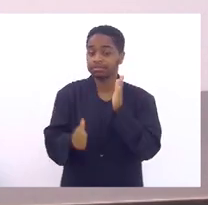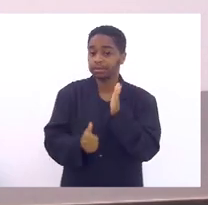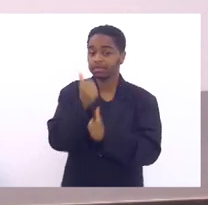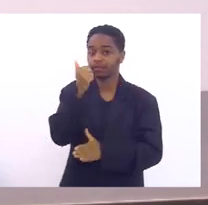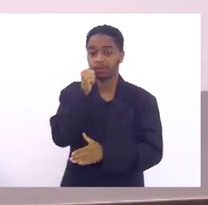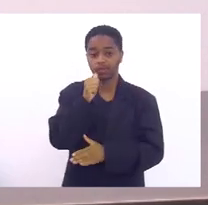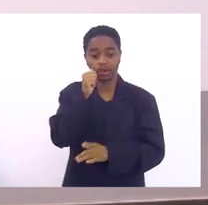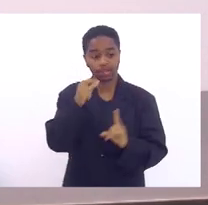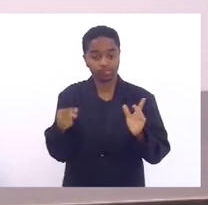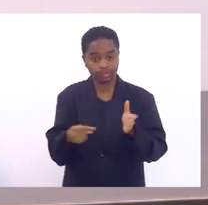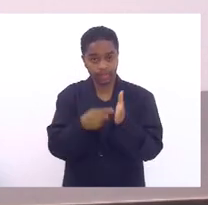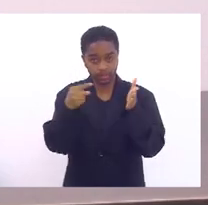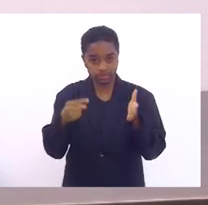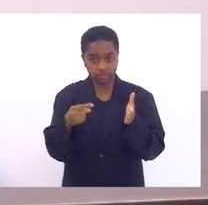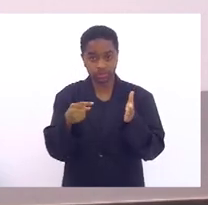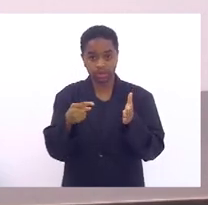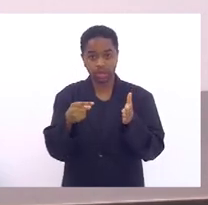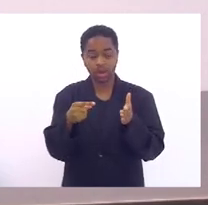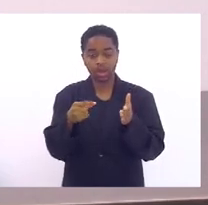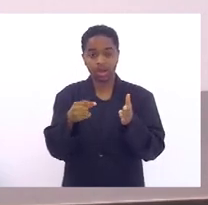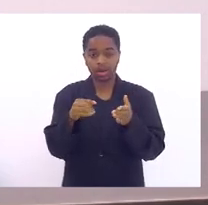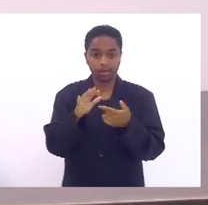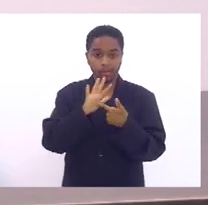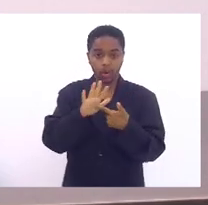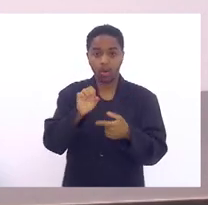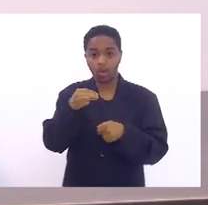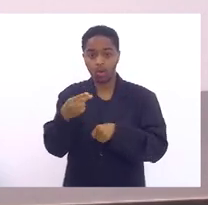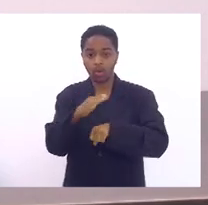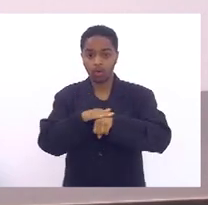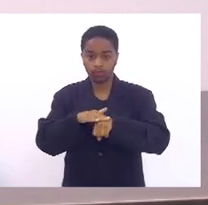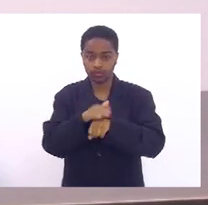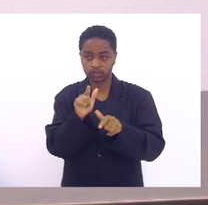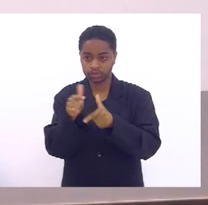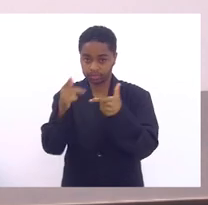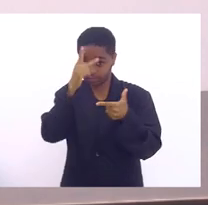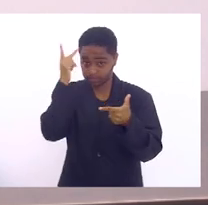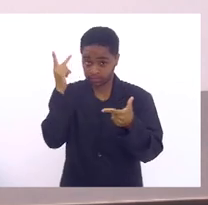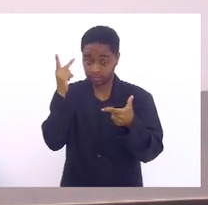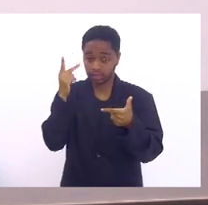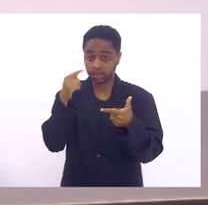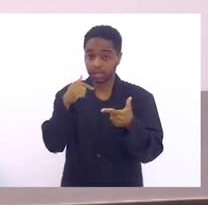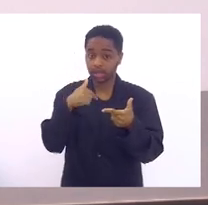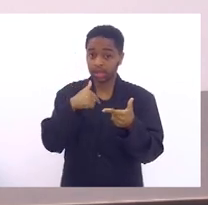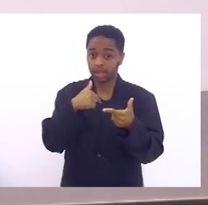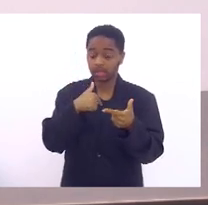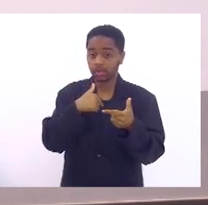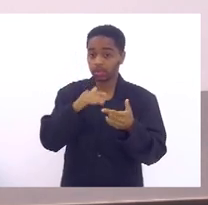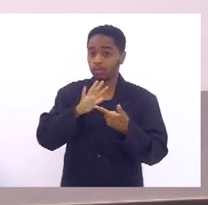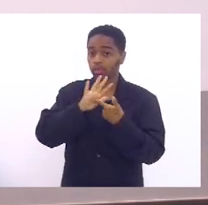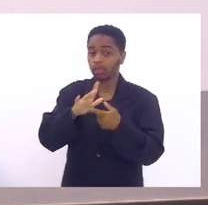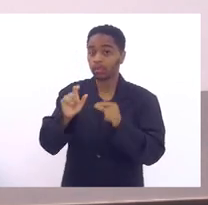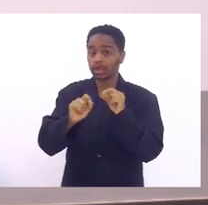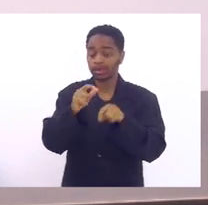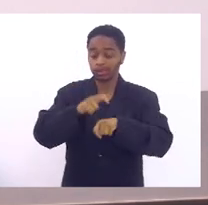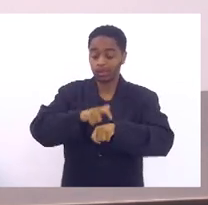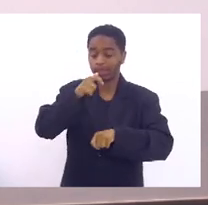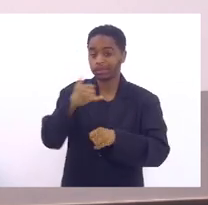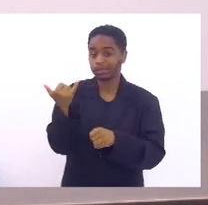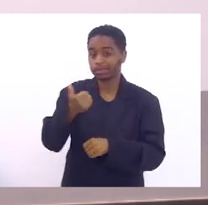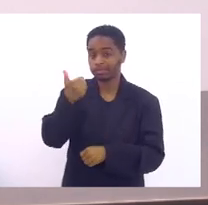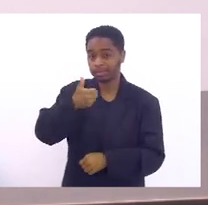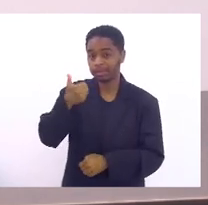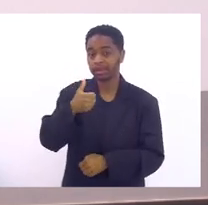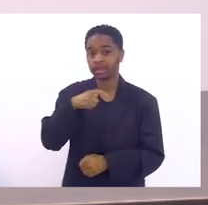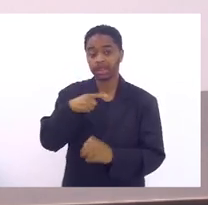denuncia ou traz a t ou conversa com alguém e aí eu não tô falando nem de atendimento formal o estudo não fala de atendimento formal mas ele fala desse primeiro momento de denúncia entre